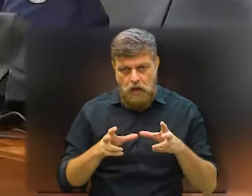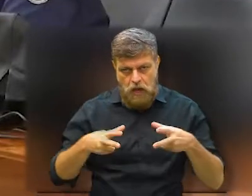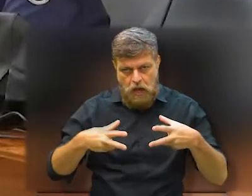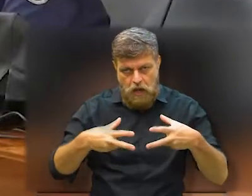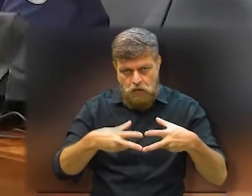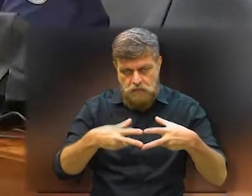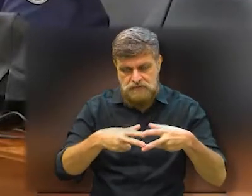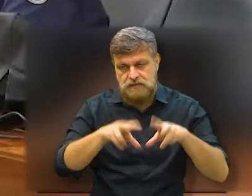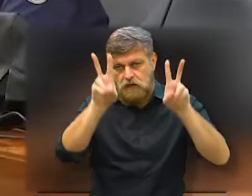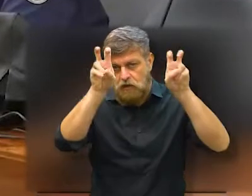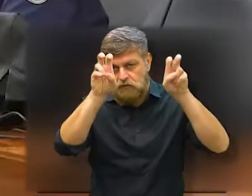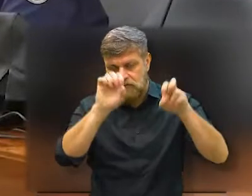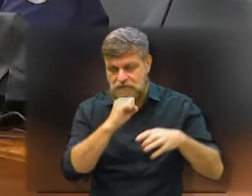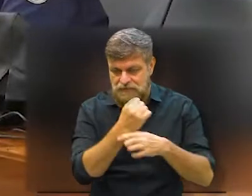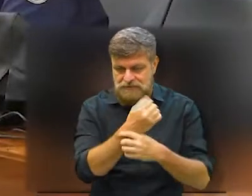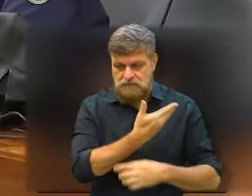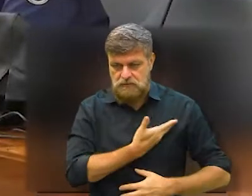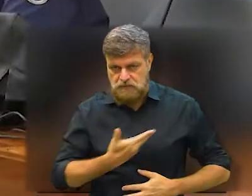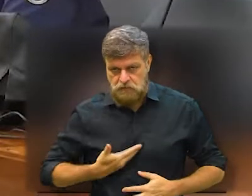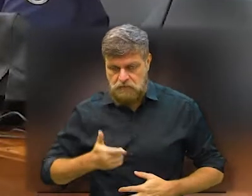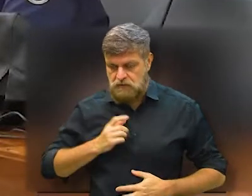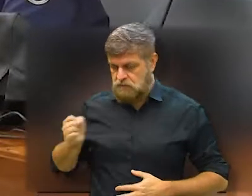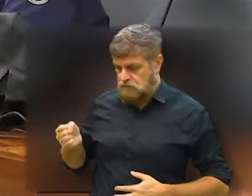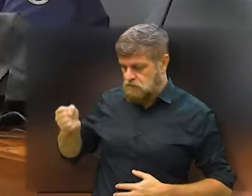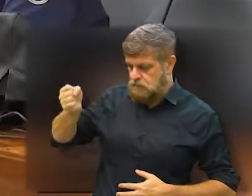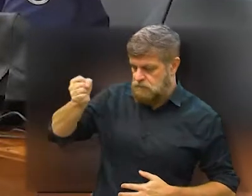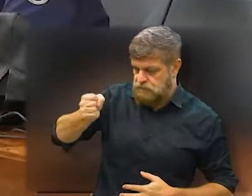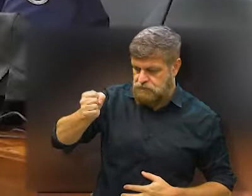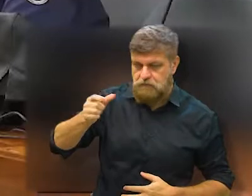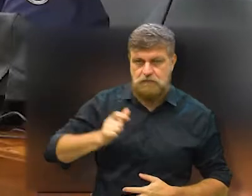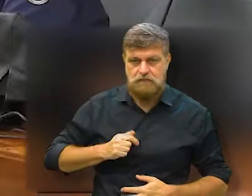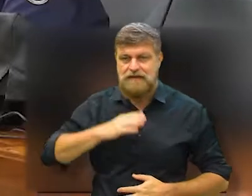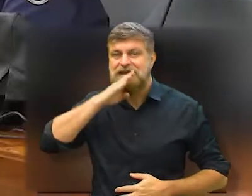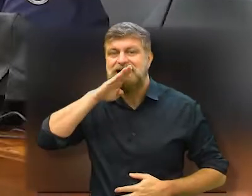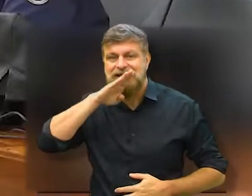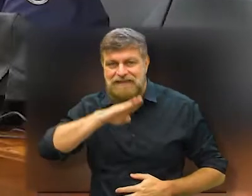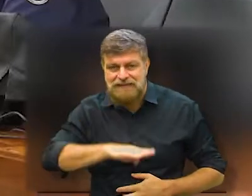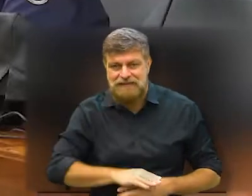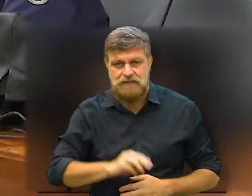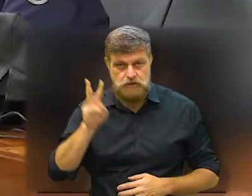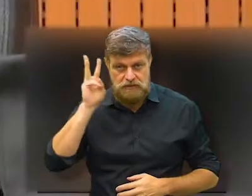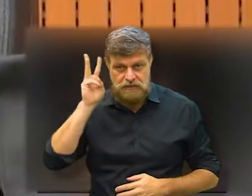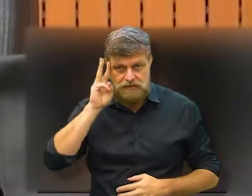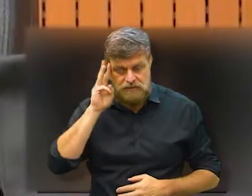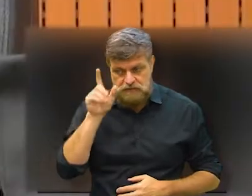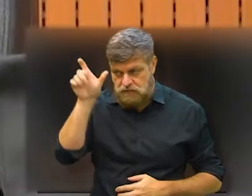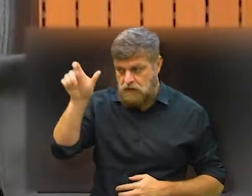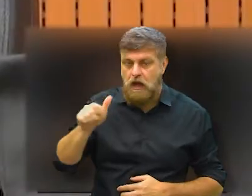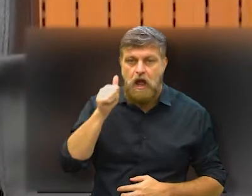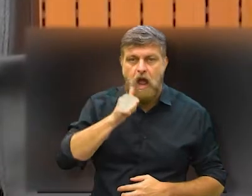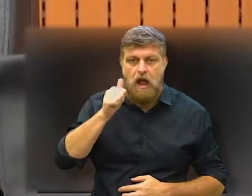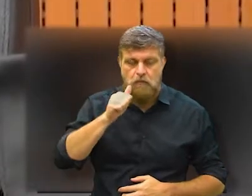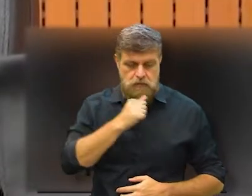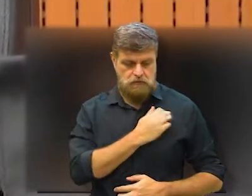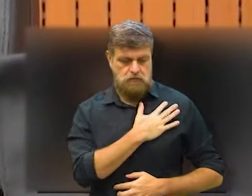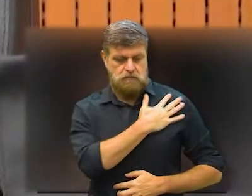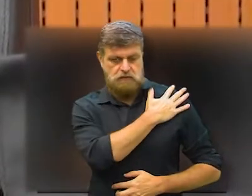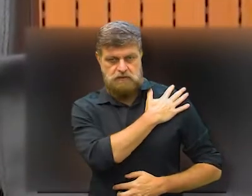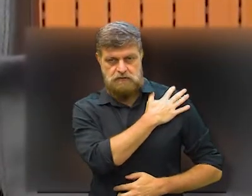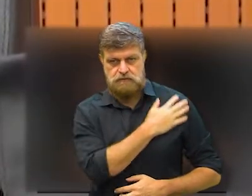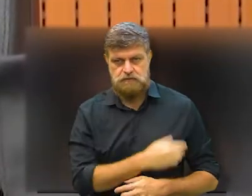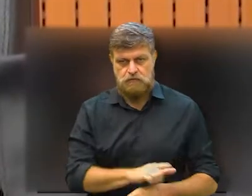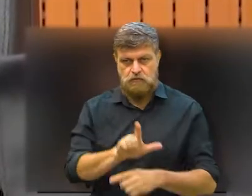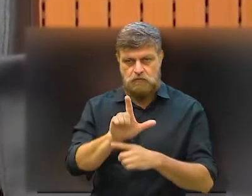A Comissão Permanente para Assuntos de Segurança Pública recebeu na Câmara, na tarde desta terça-feira, a comandante da Guarda Municipal